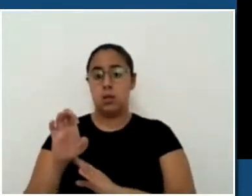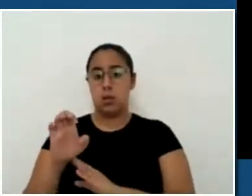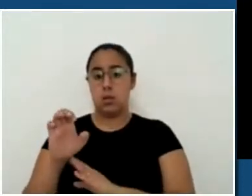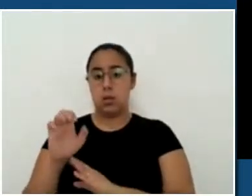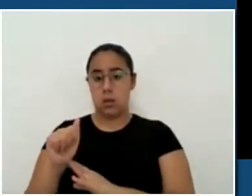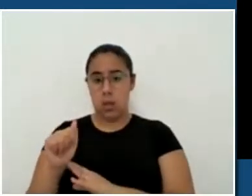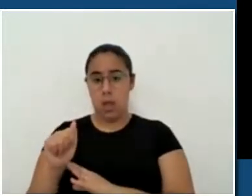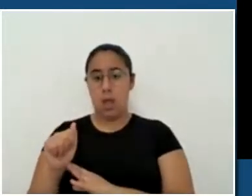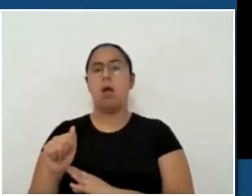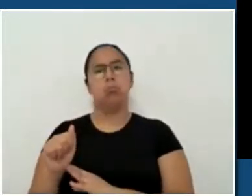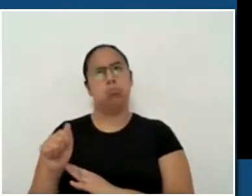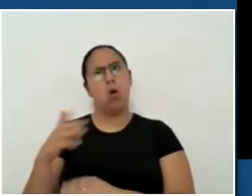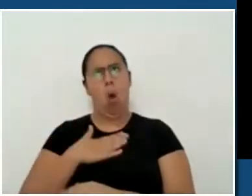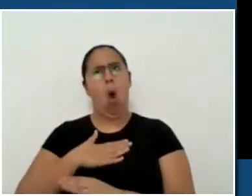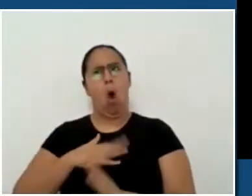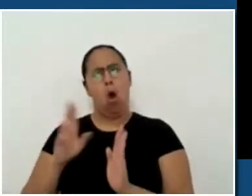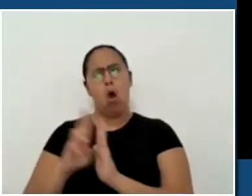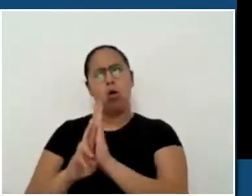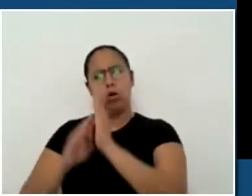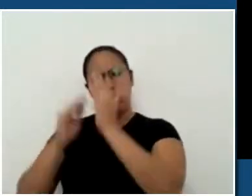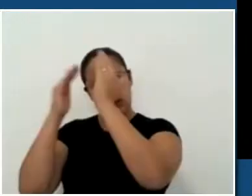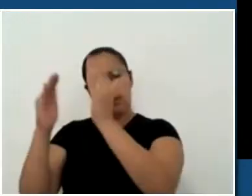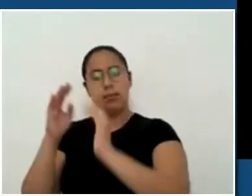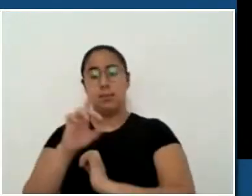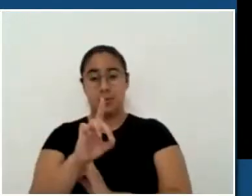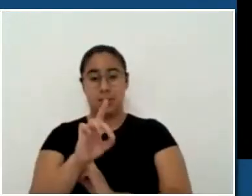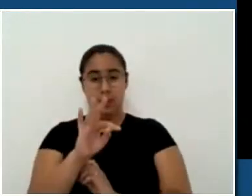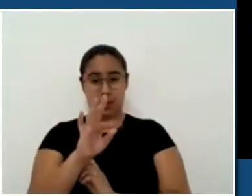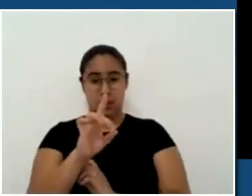e desrespeitam as regras.